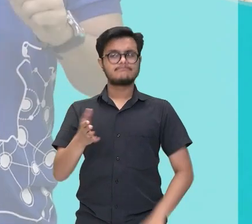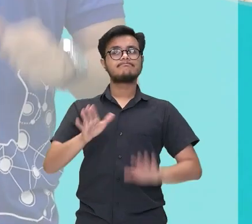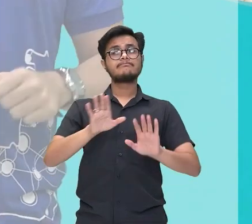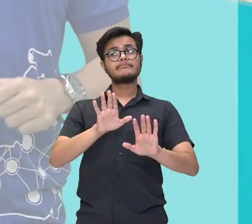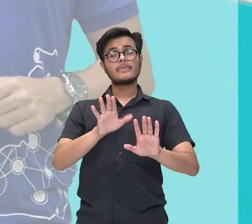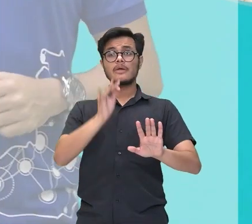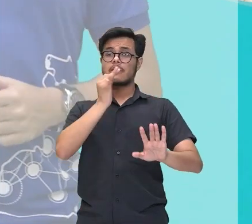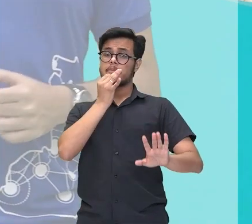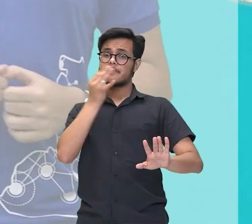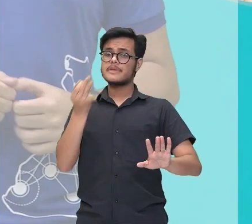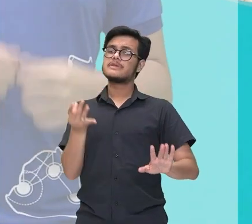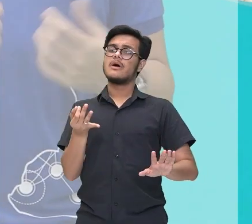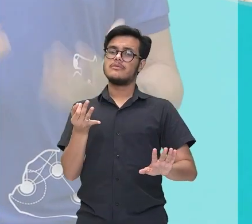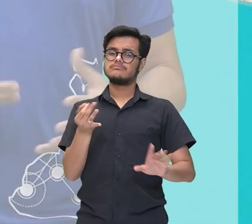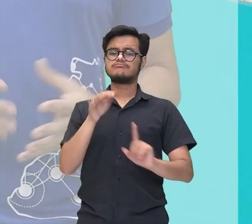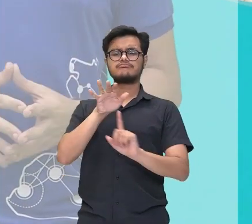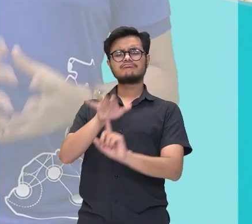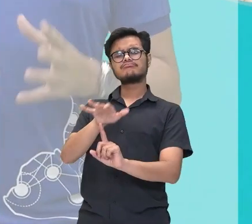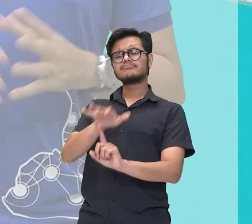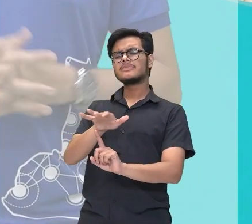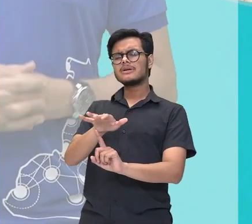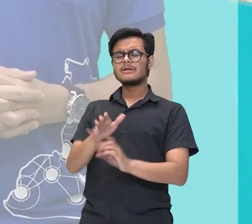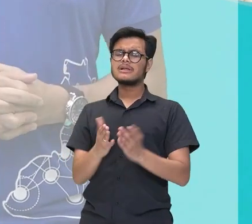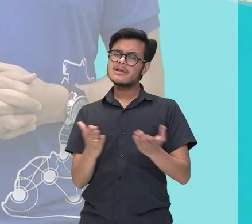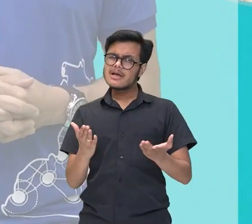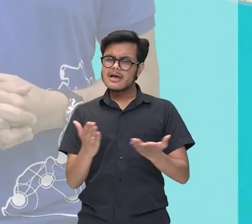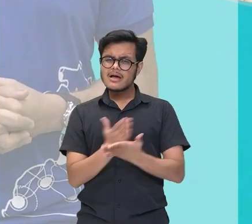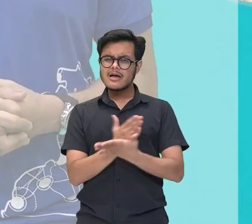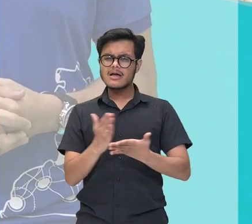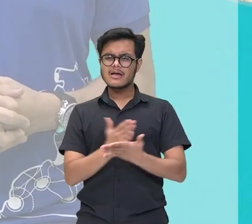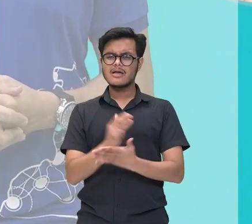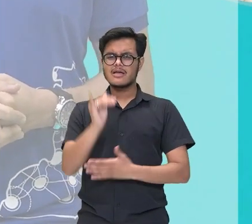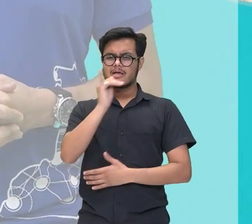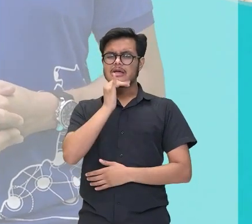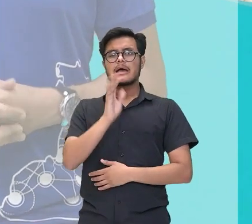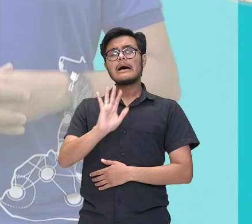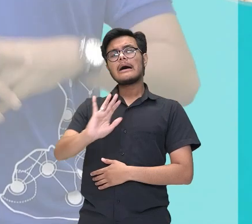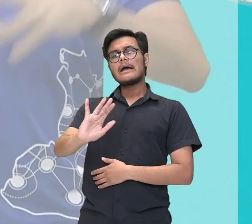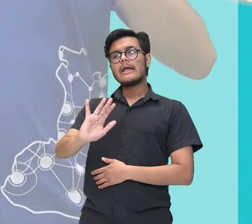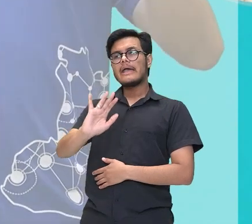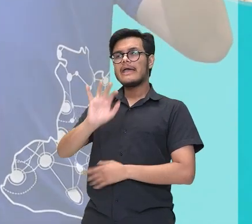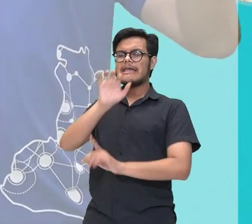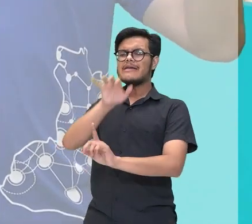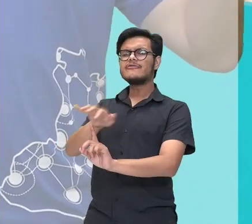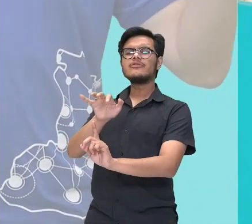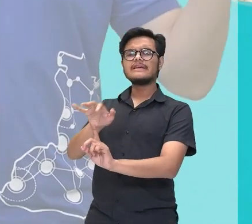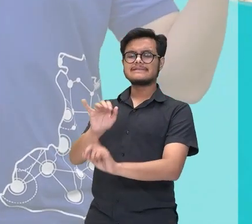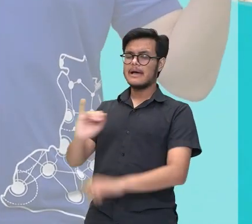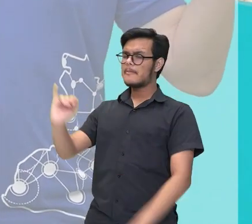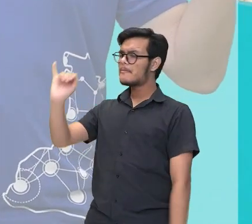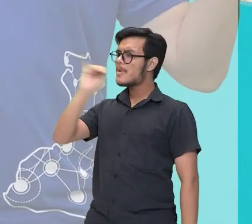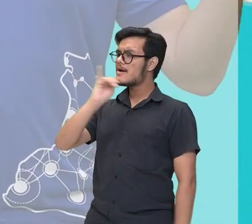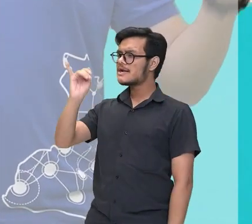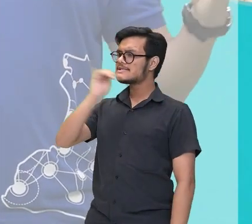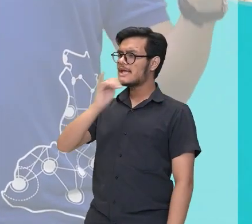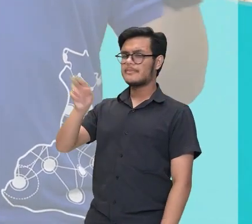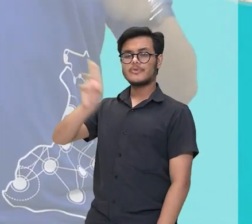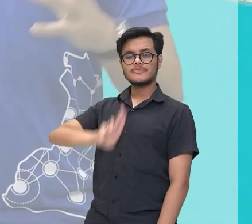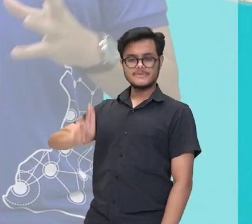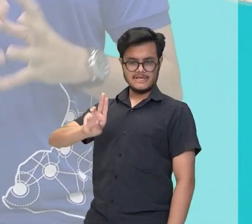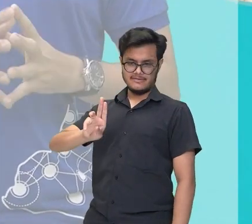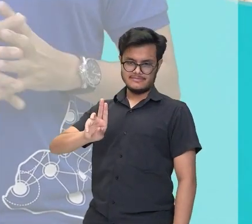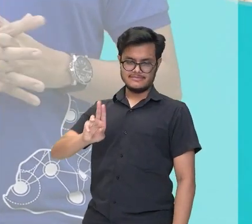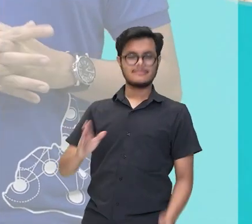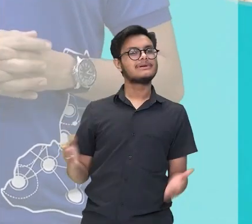tá? Ele também é chamado, em alguns contextos, de argumentos por exemplificação. Então, eu tenho algo geral e